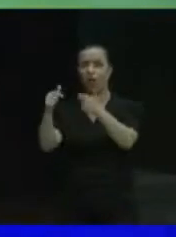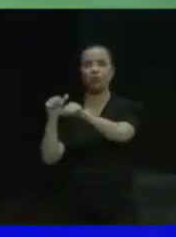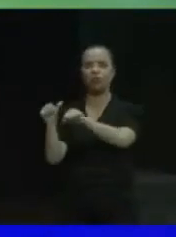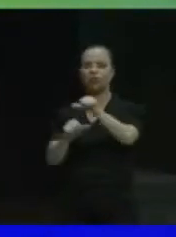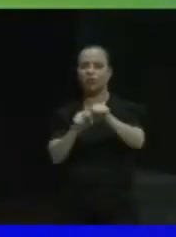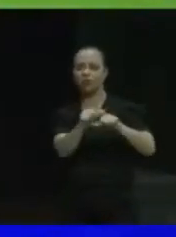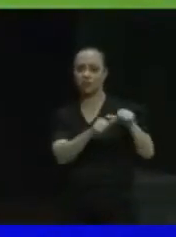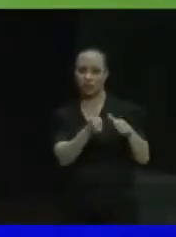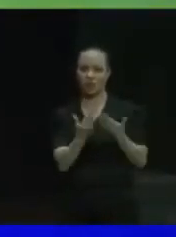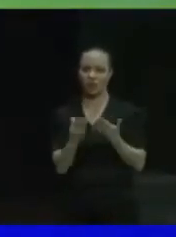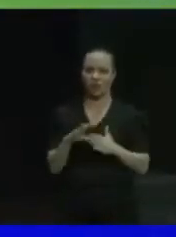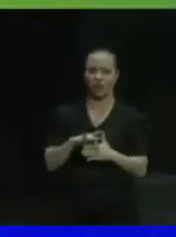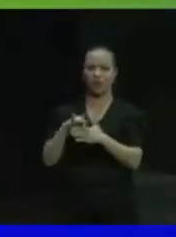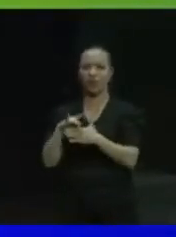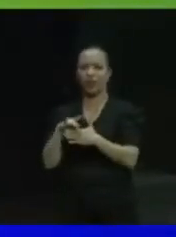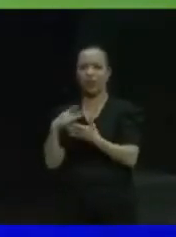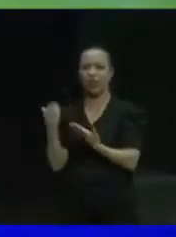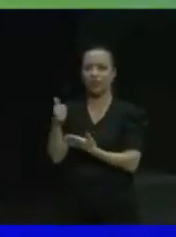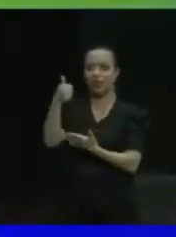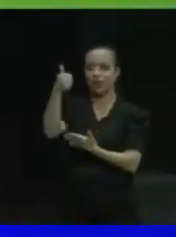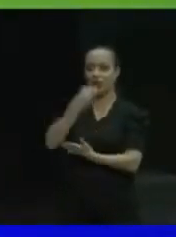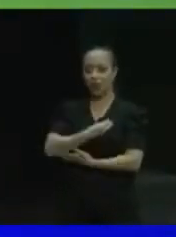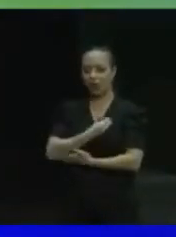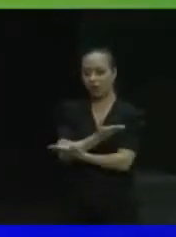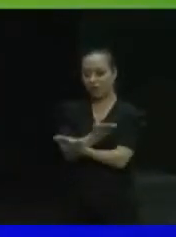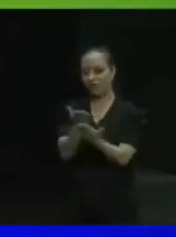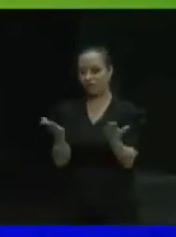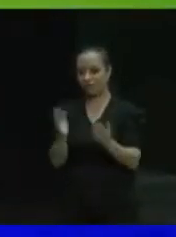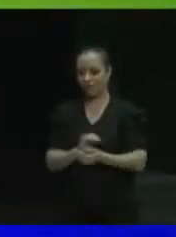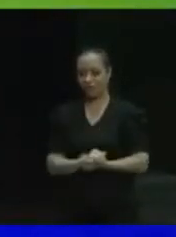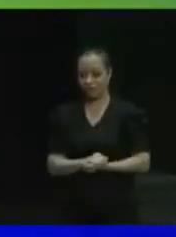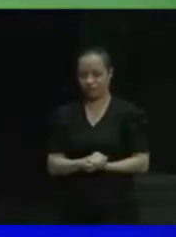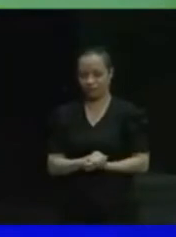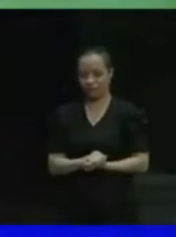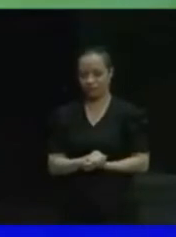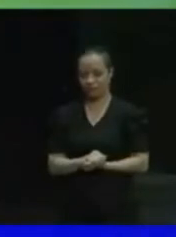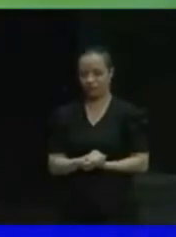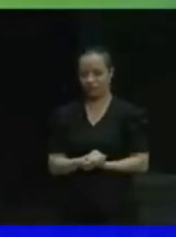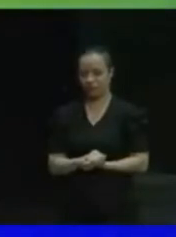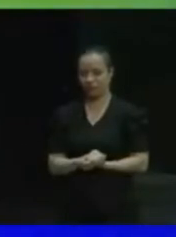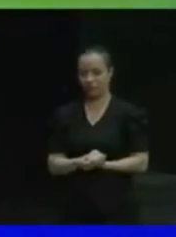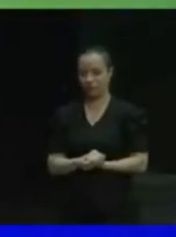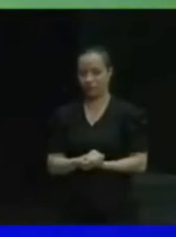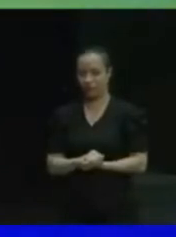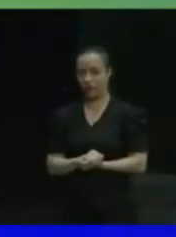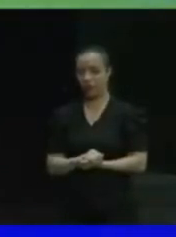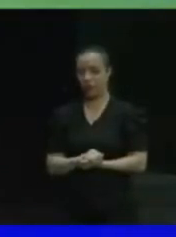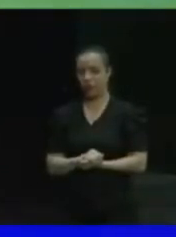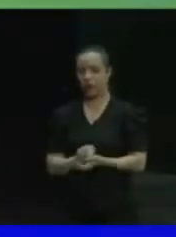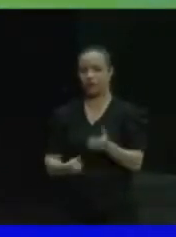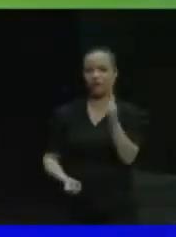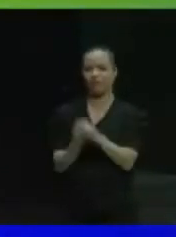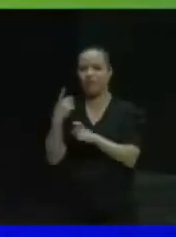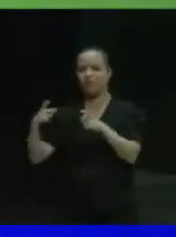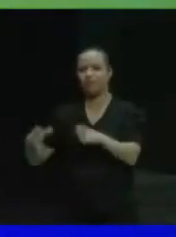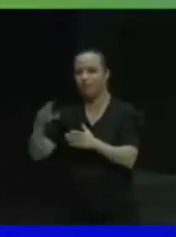reformas dirigidas a melhorar a vida das pessoas. Vamos gerar um ambiente de confiança. Vamos